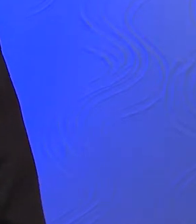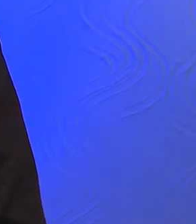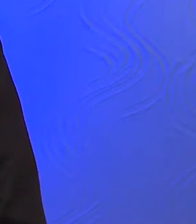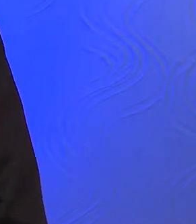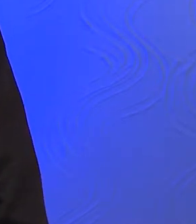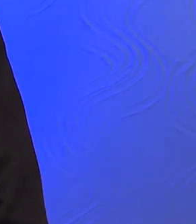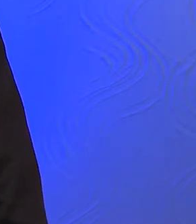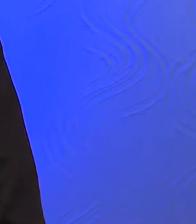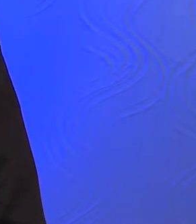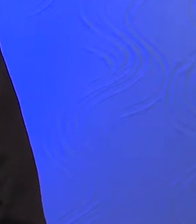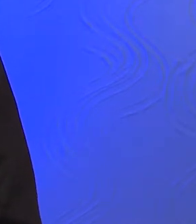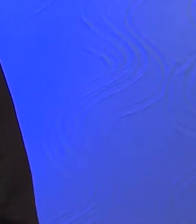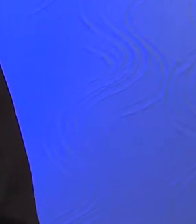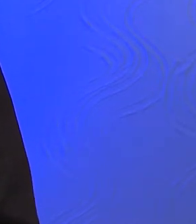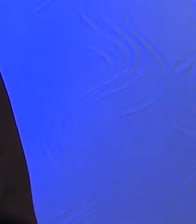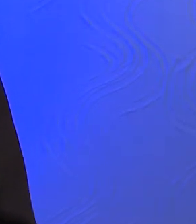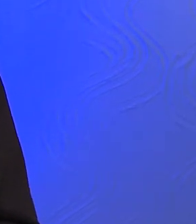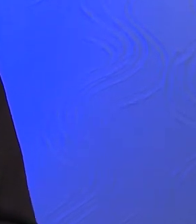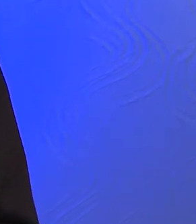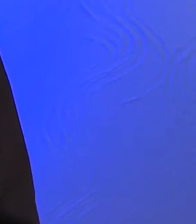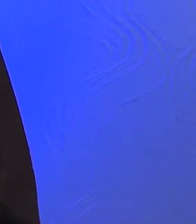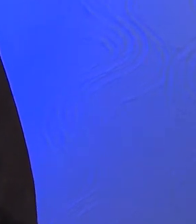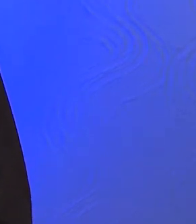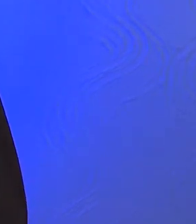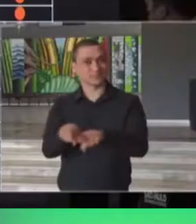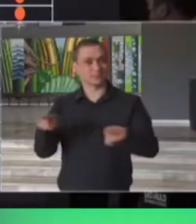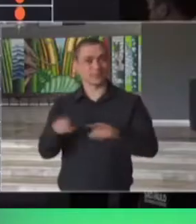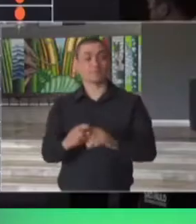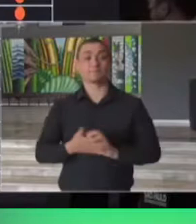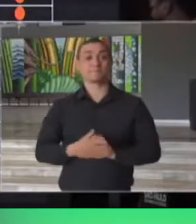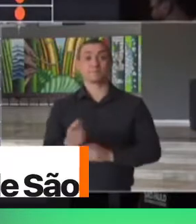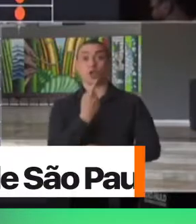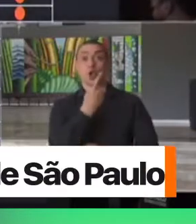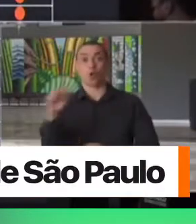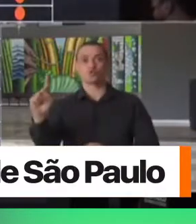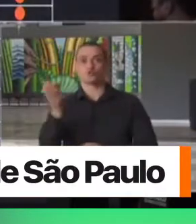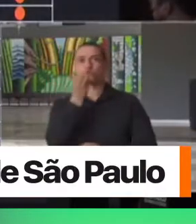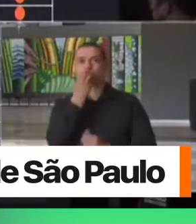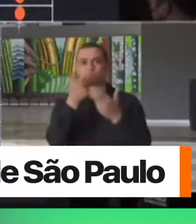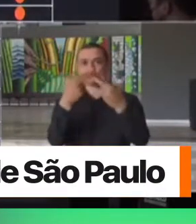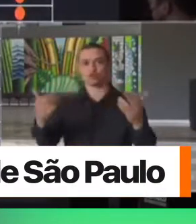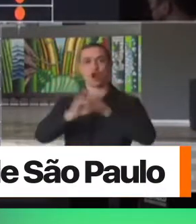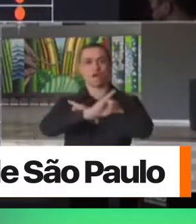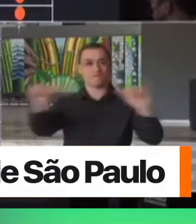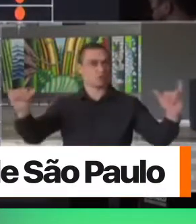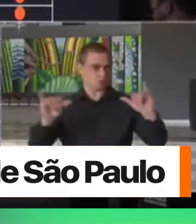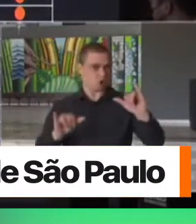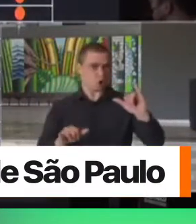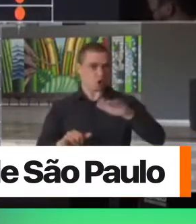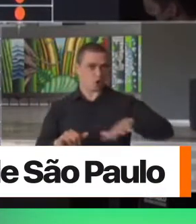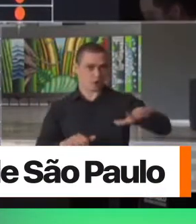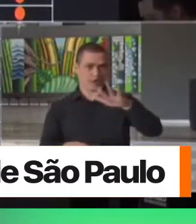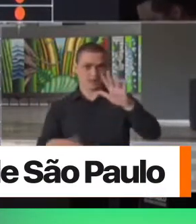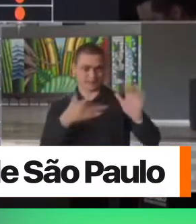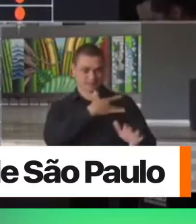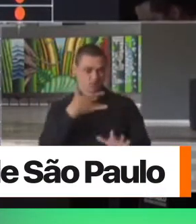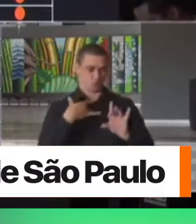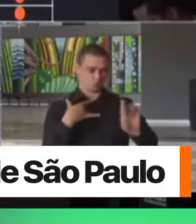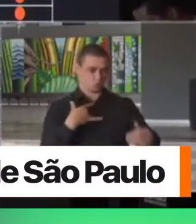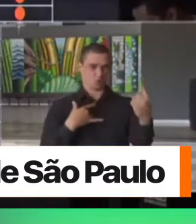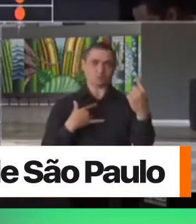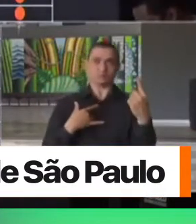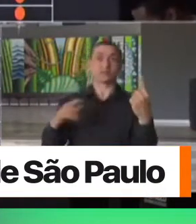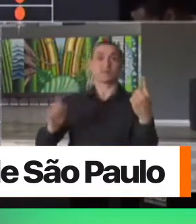da retomada econômica no estado de São Paulo. Uma notícia muito boa, não somente pelo ponto de vista da saúde,